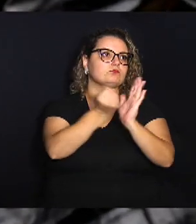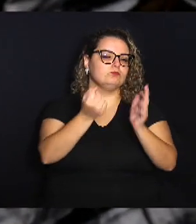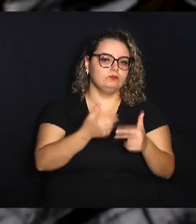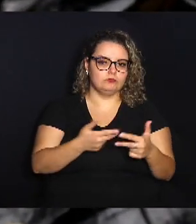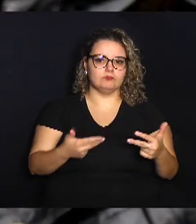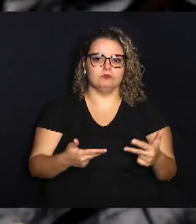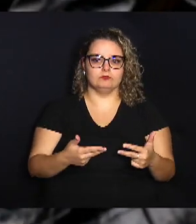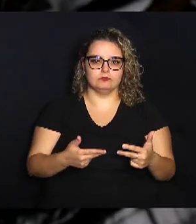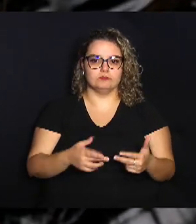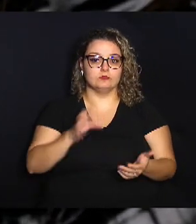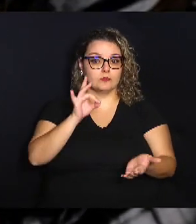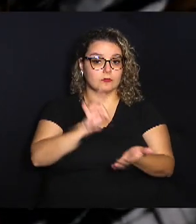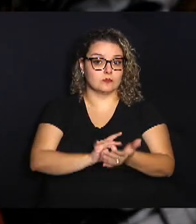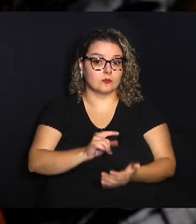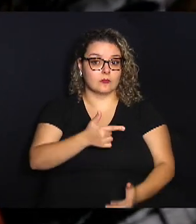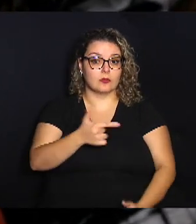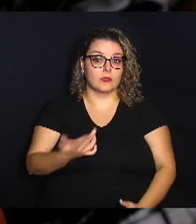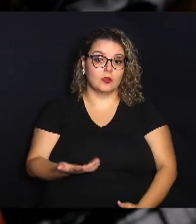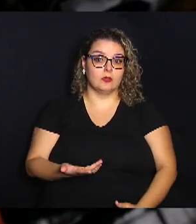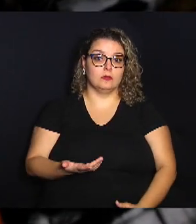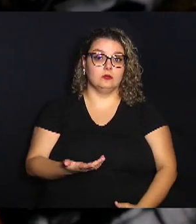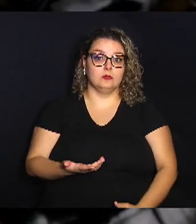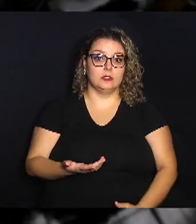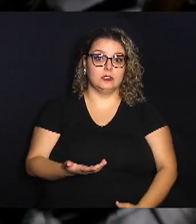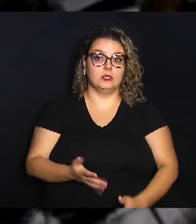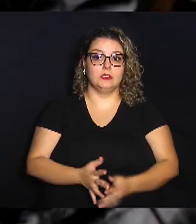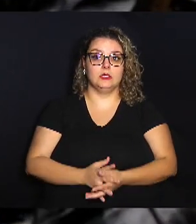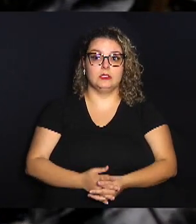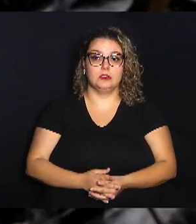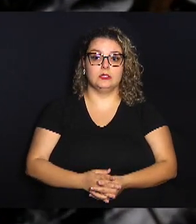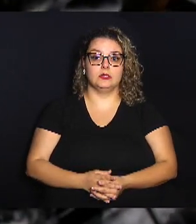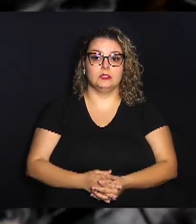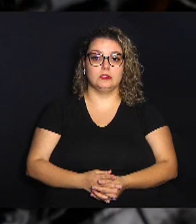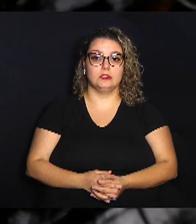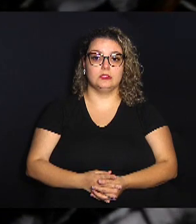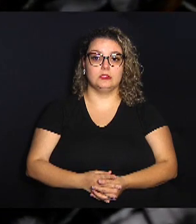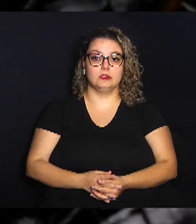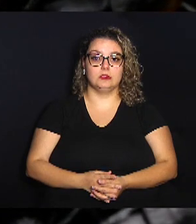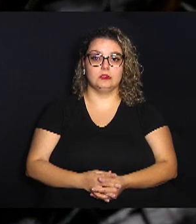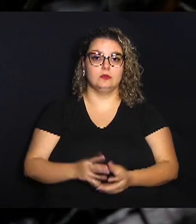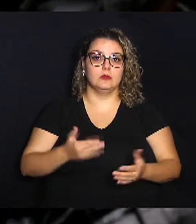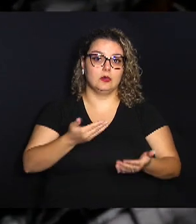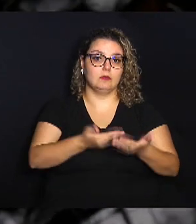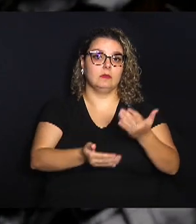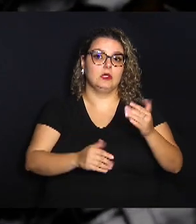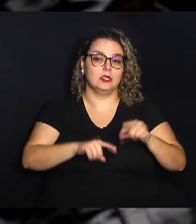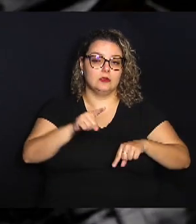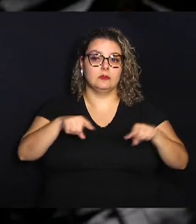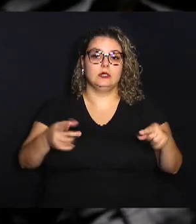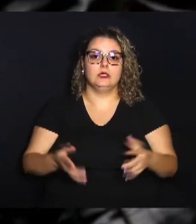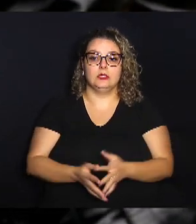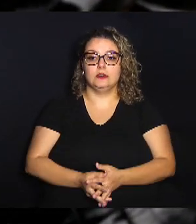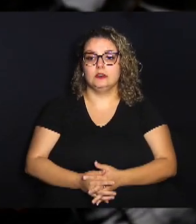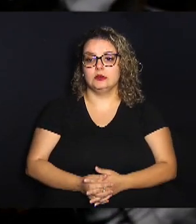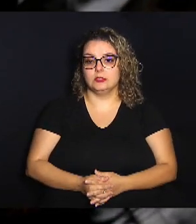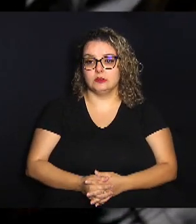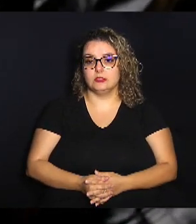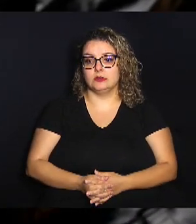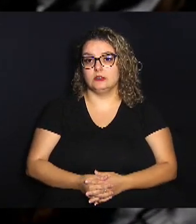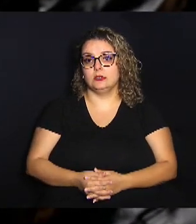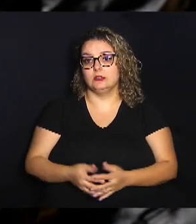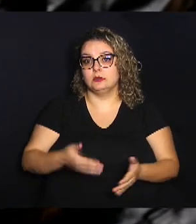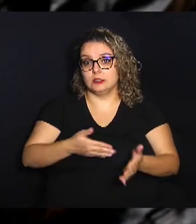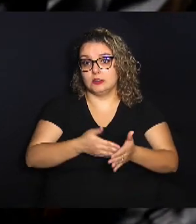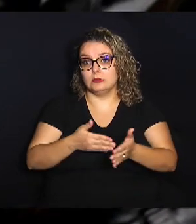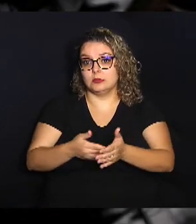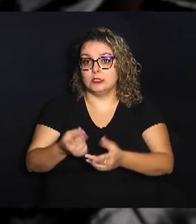de fato não vai gerar o que eu falei ali, um desequilíbrio, né? Então dentro das suas limitações